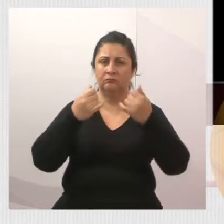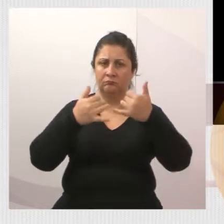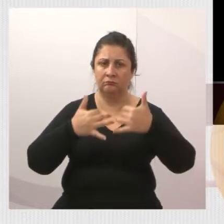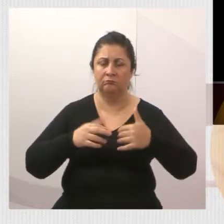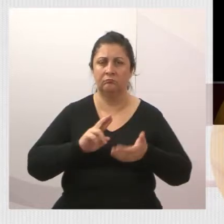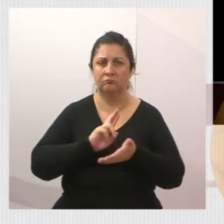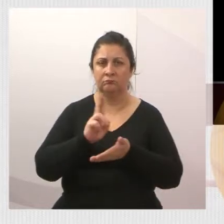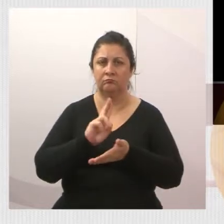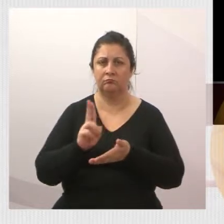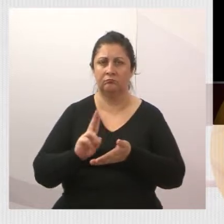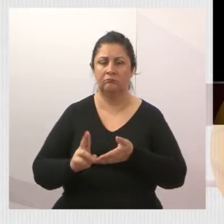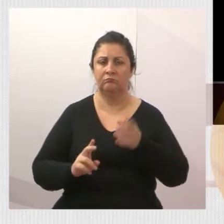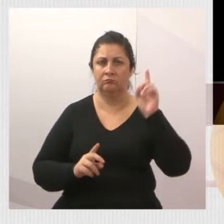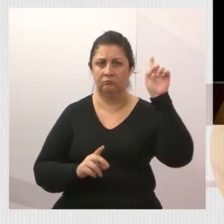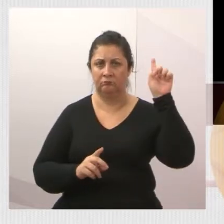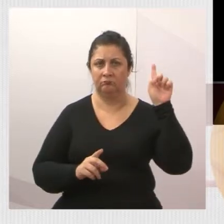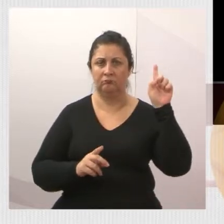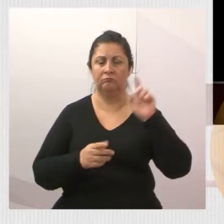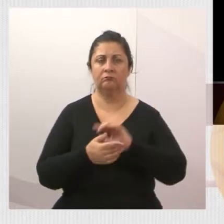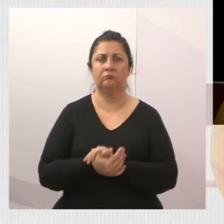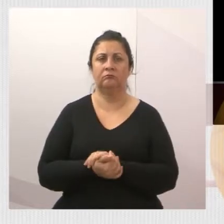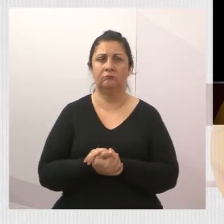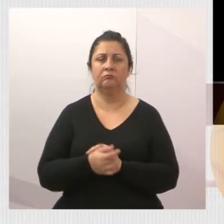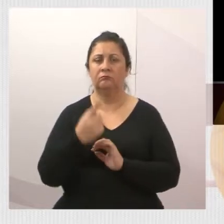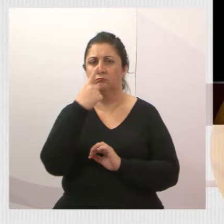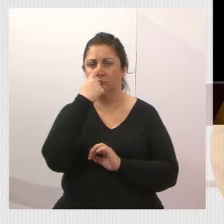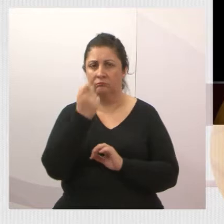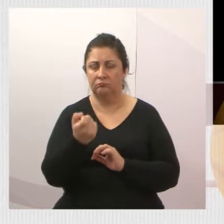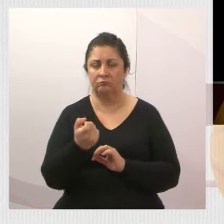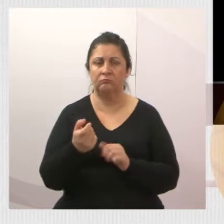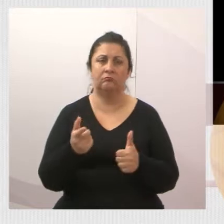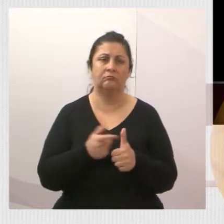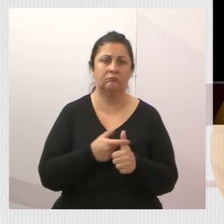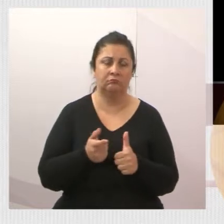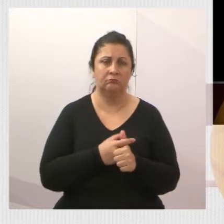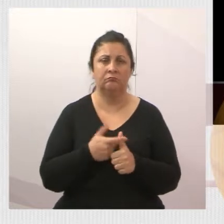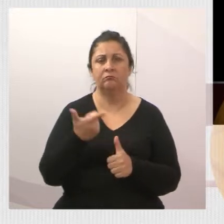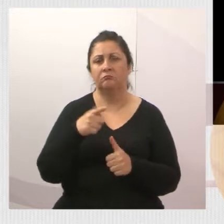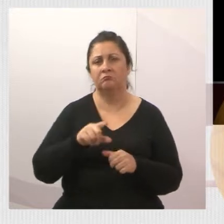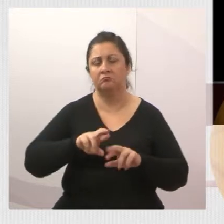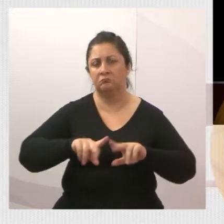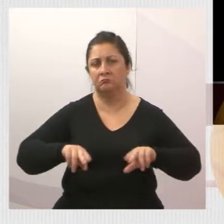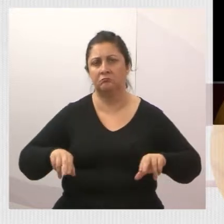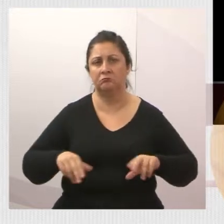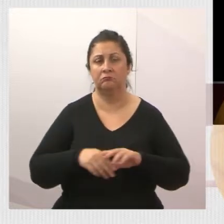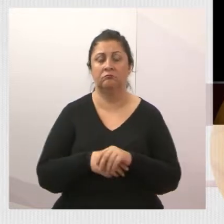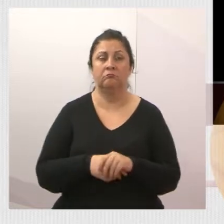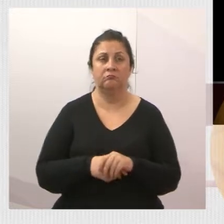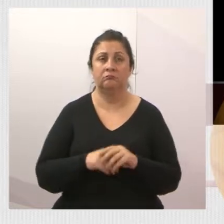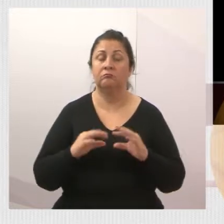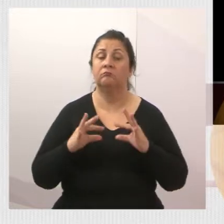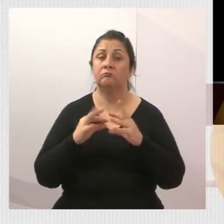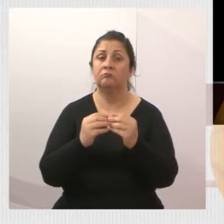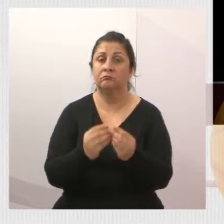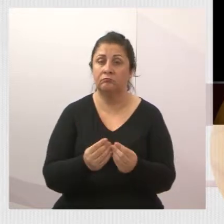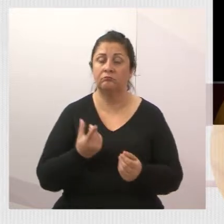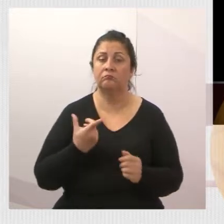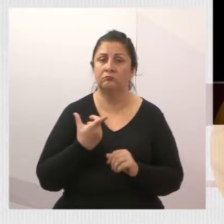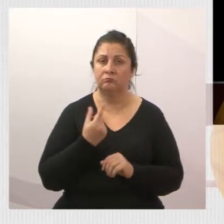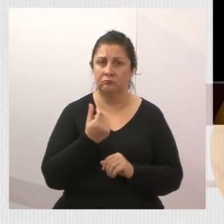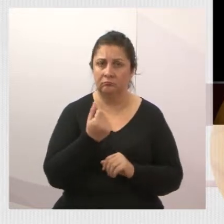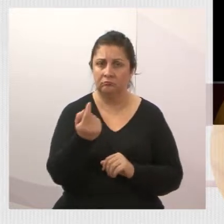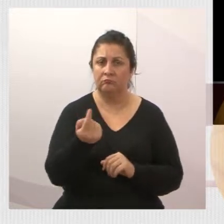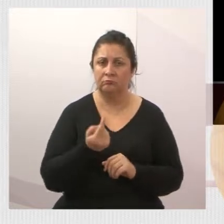das taxas de lixo, né, patrimonial, dívida ativa e algumas outras contribuições. E esse montante é de